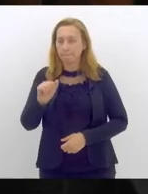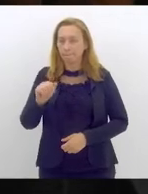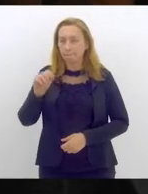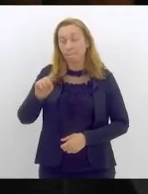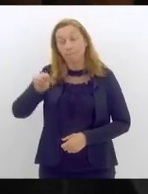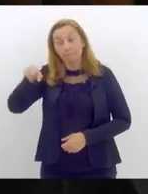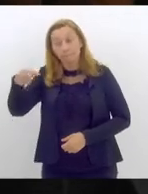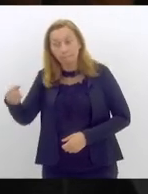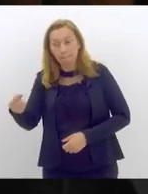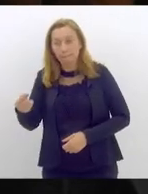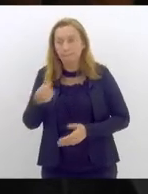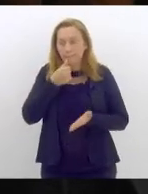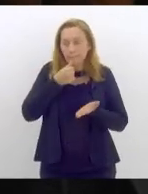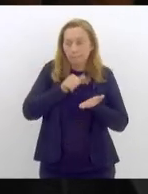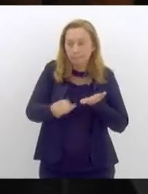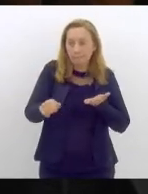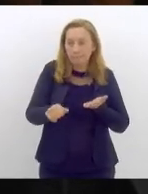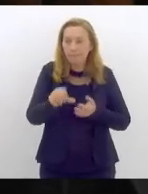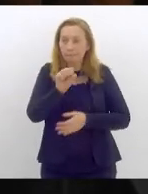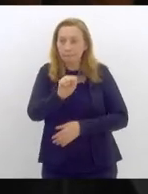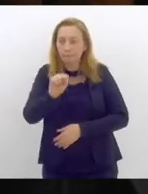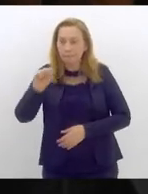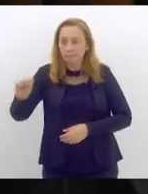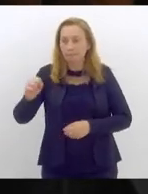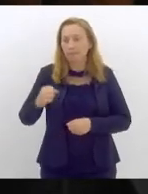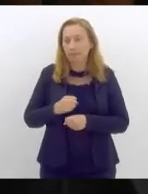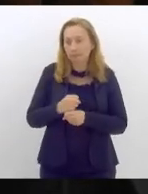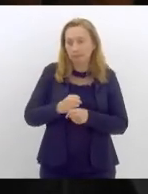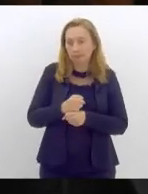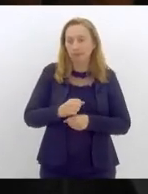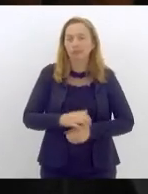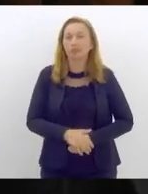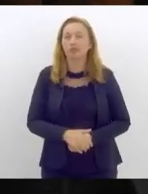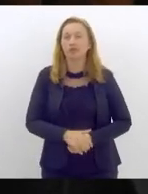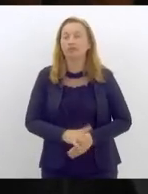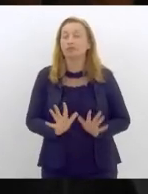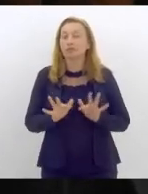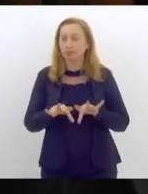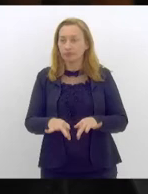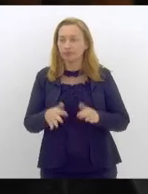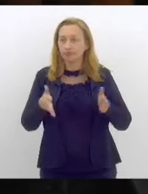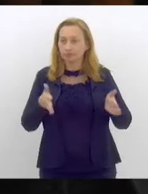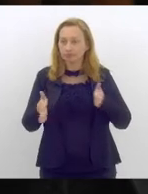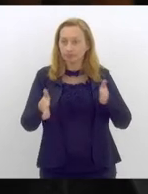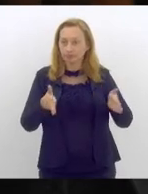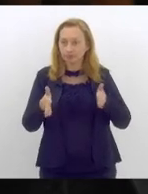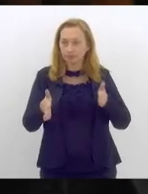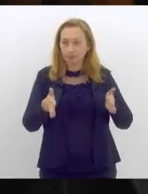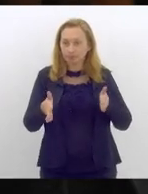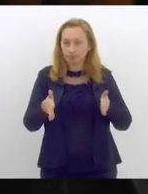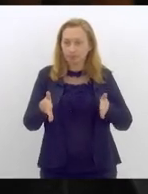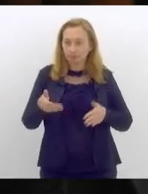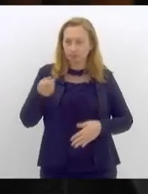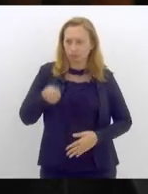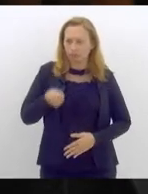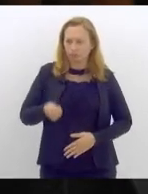carta de 88 onde se finda O período autoritário